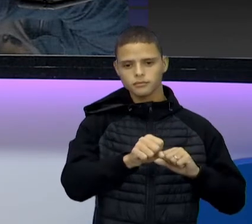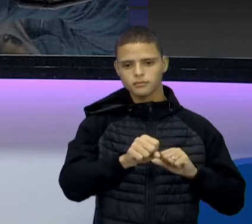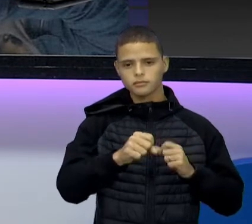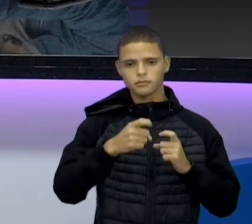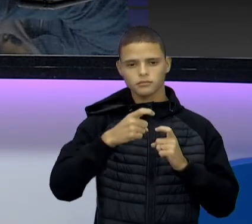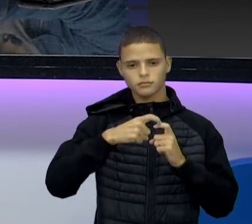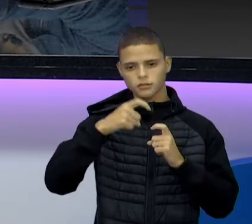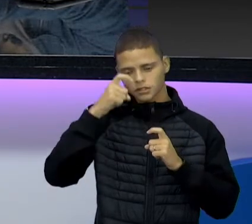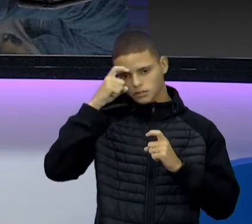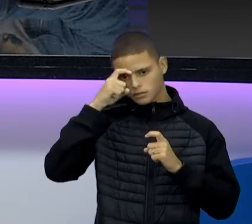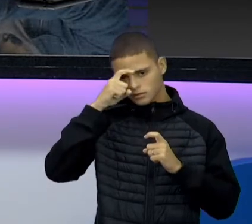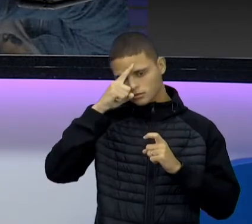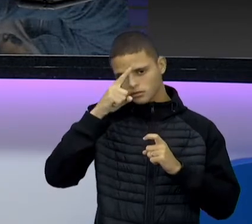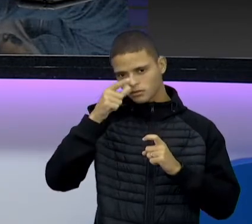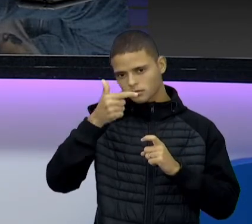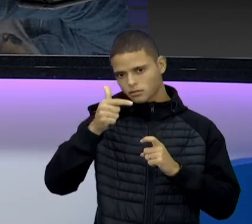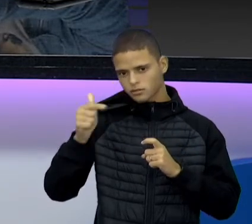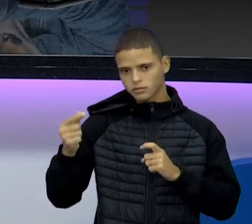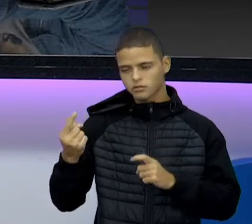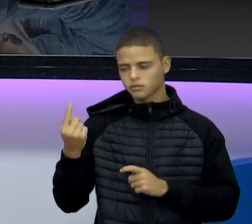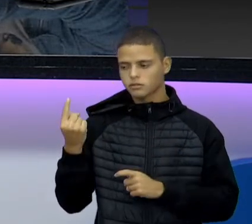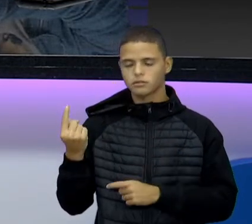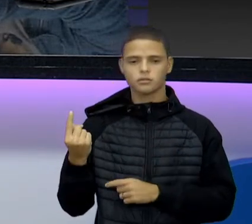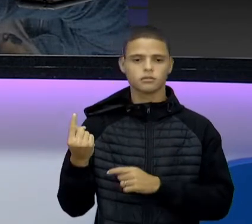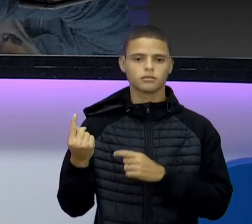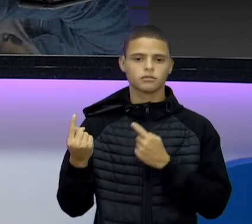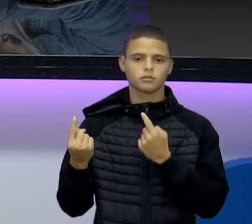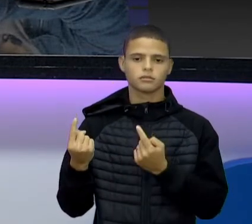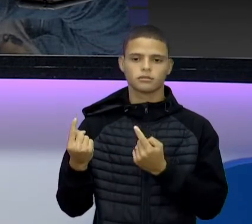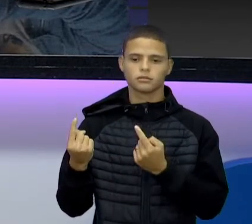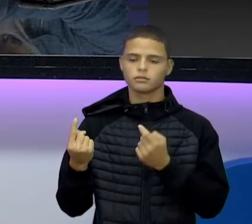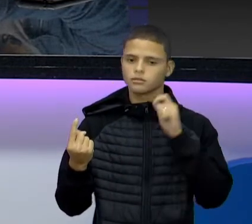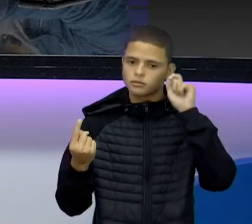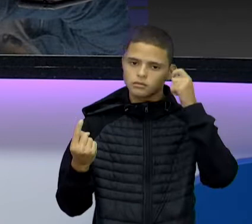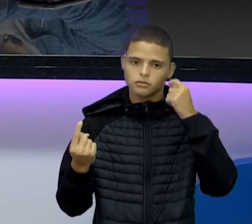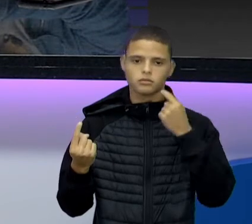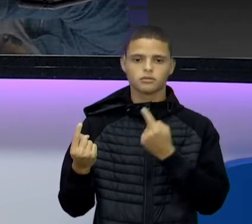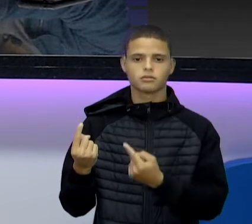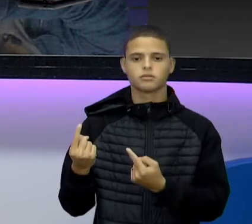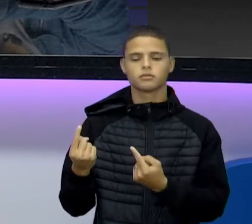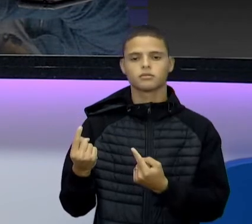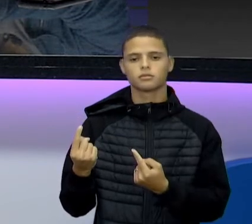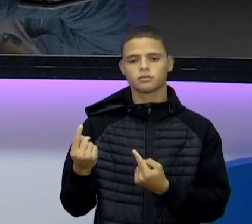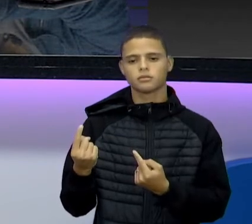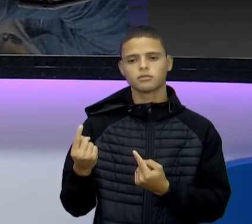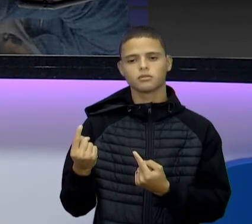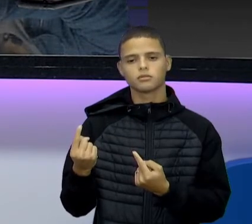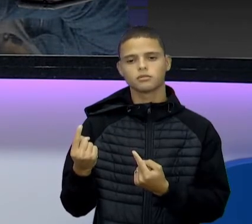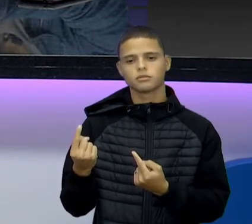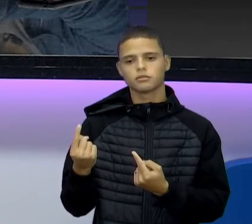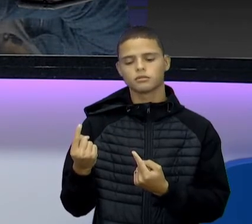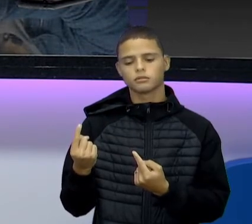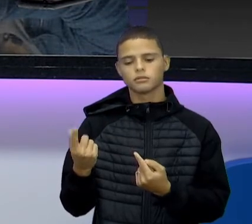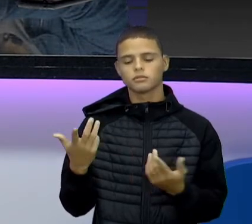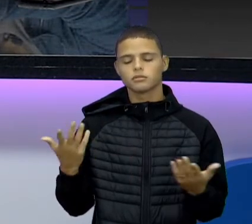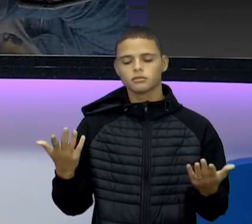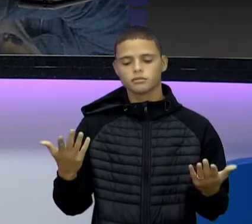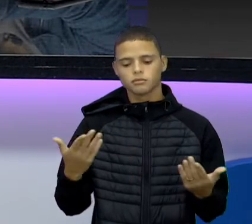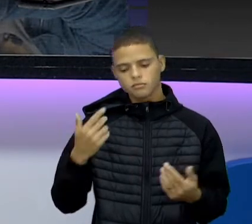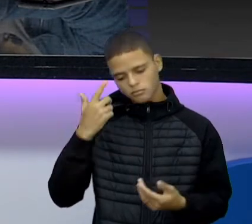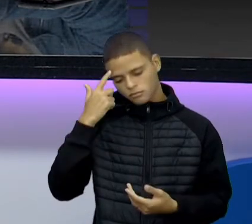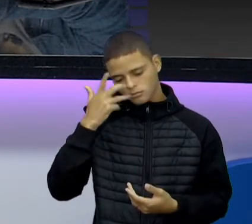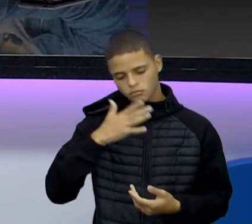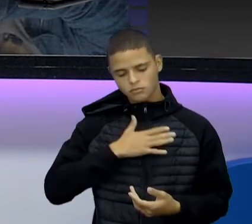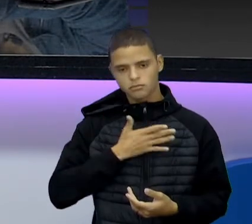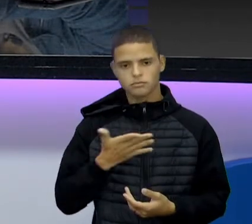medicina. Não tinha gente, não tinha um. Eu falei, E me causou espanto. E ao mesmo tempo